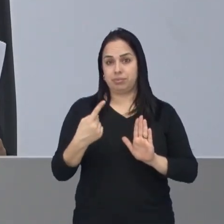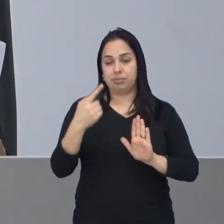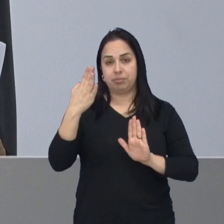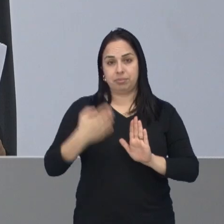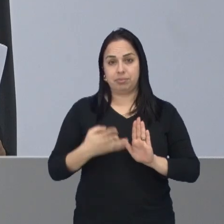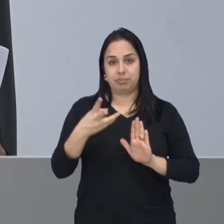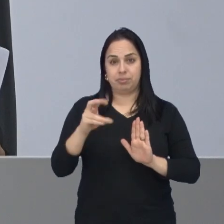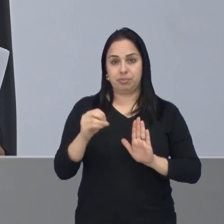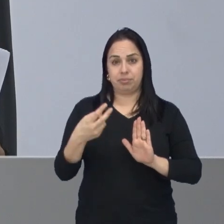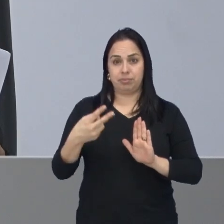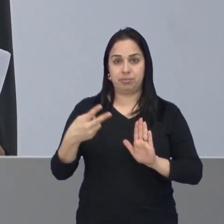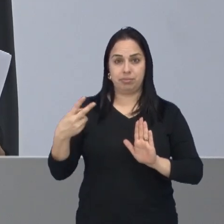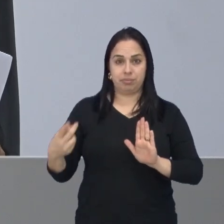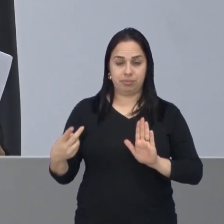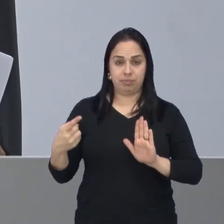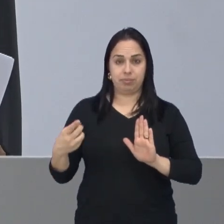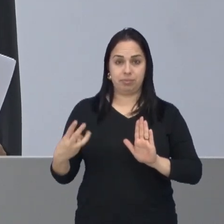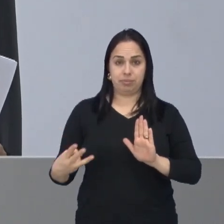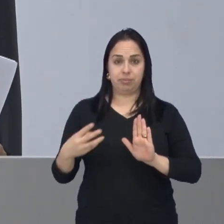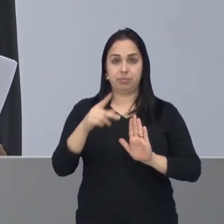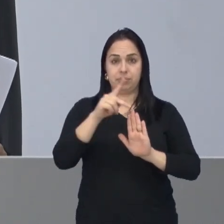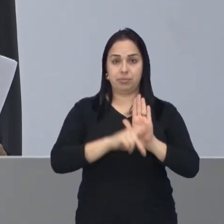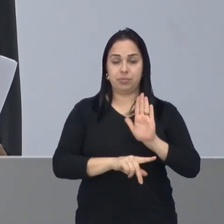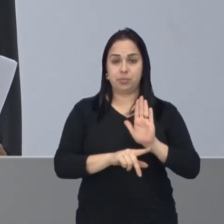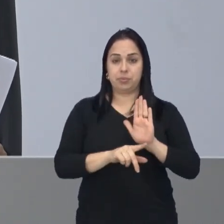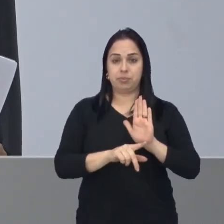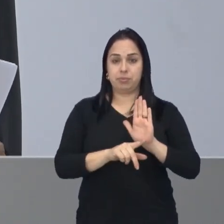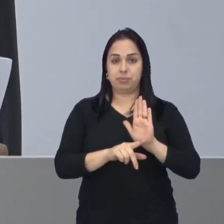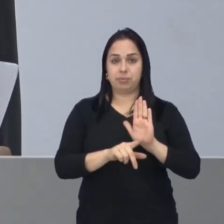10341/2023, projeto de lei de número